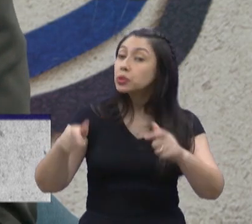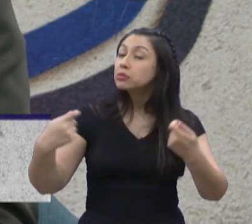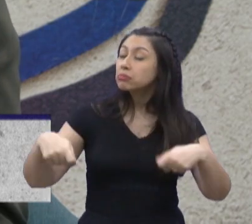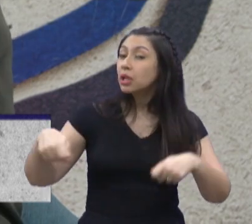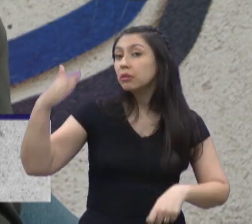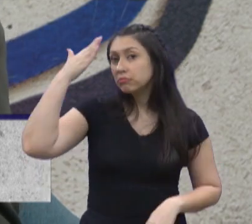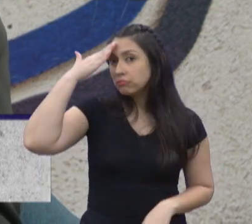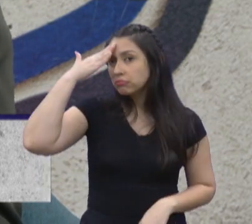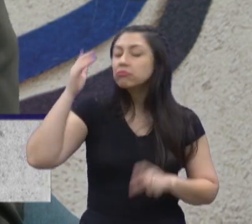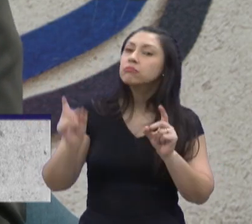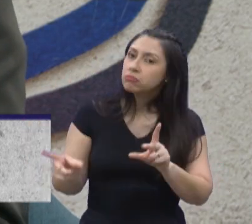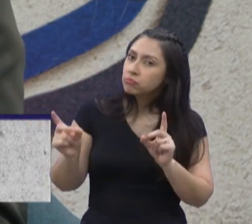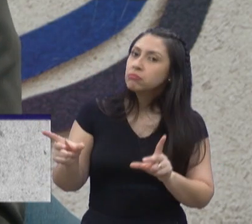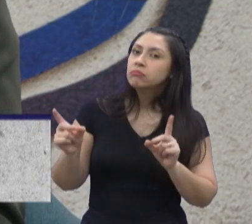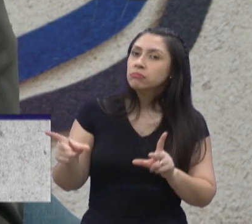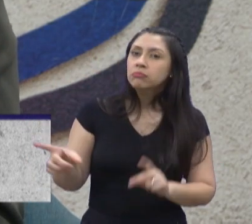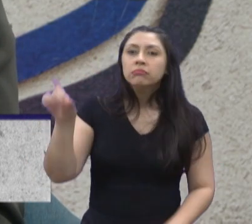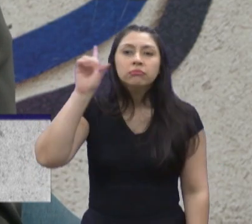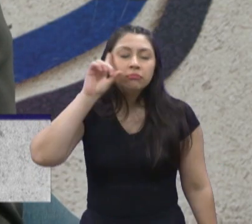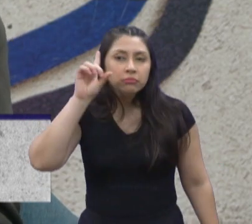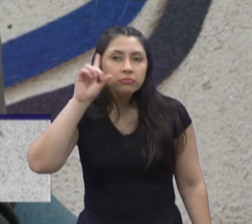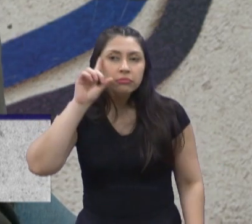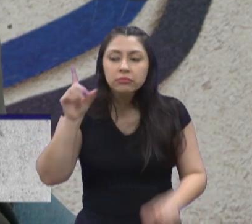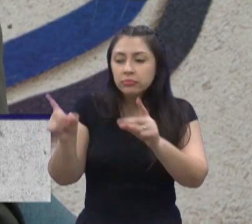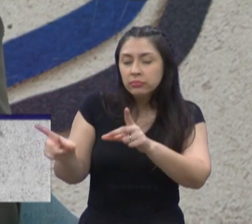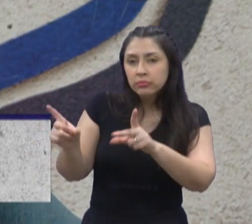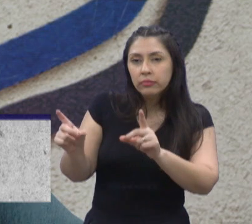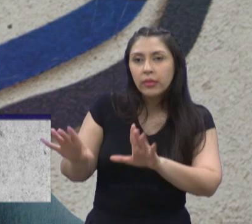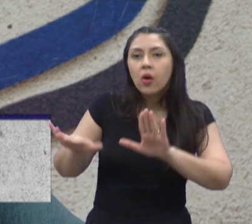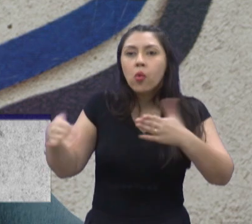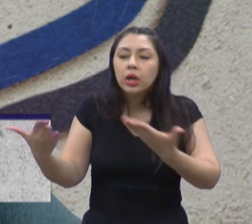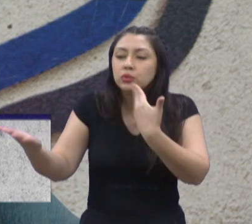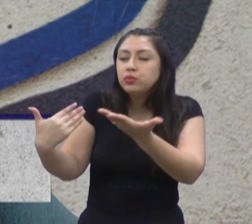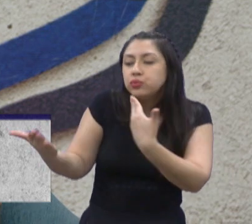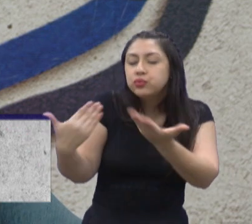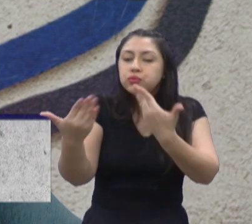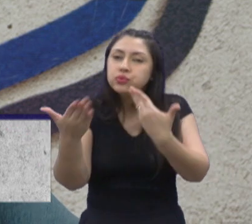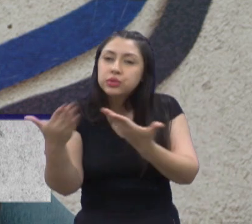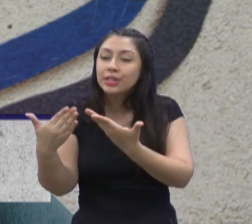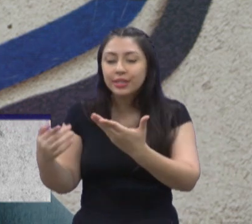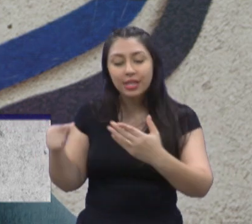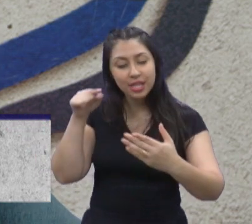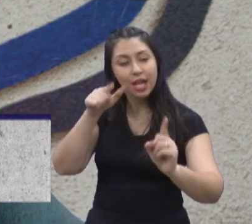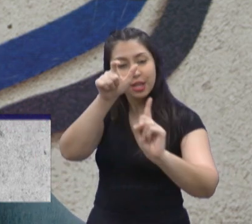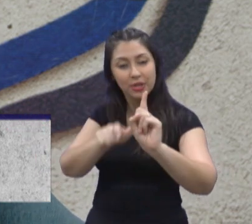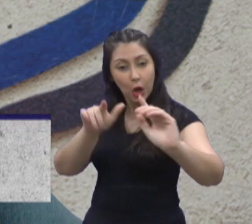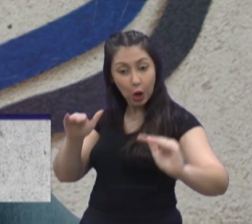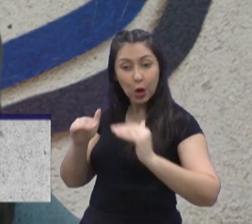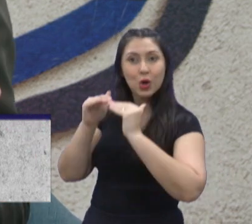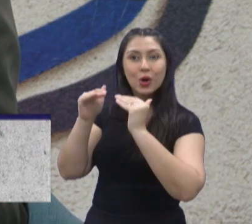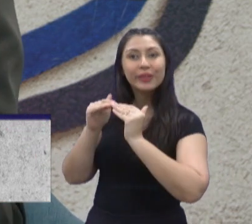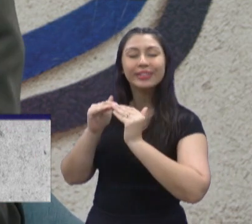No dia a dia a gente vende. Quando a gente convence alguém de alguma coisa, a gente está vendendo uma ideia, vendendo uma possibilidade, né? Então, agora,